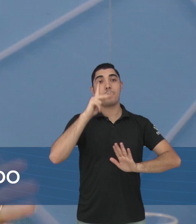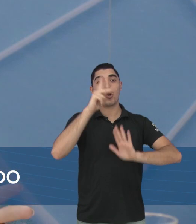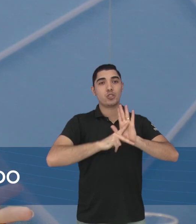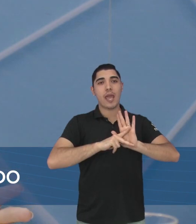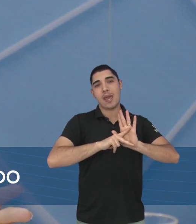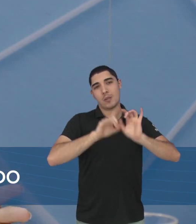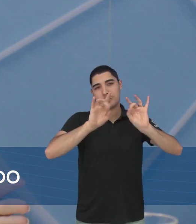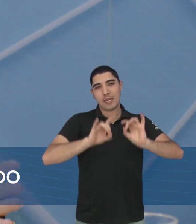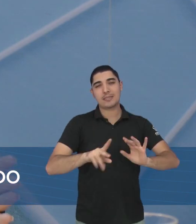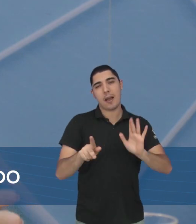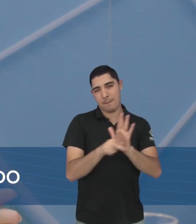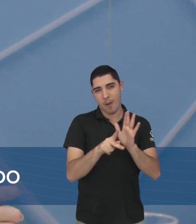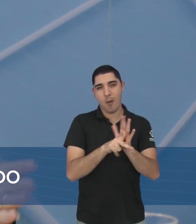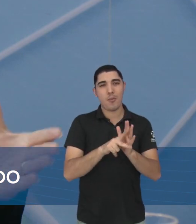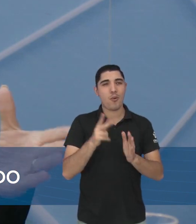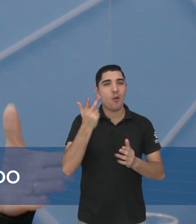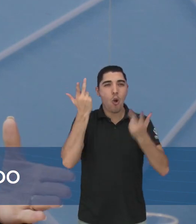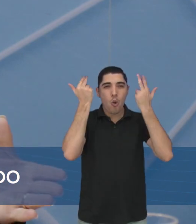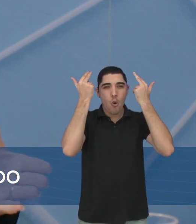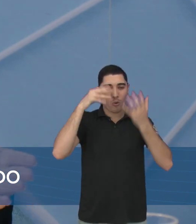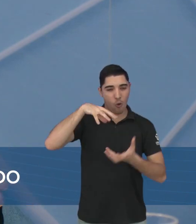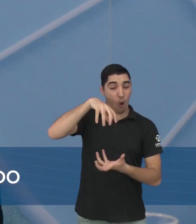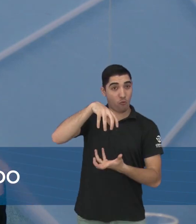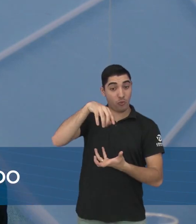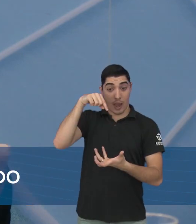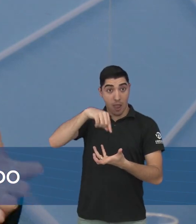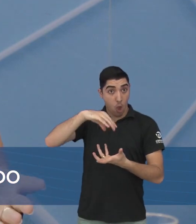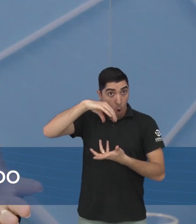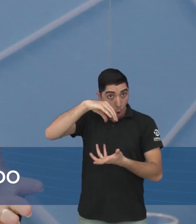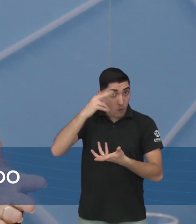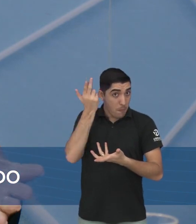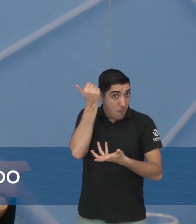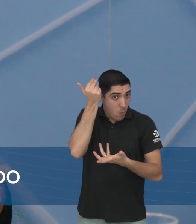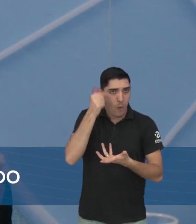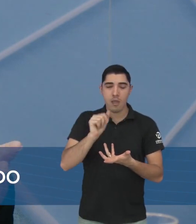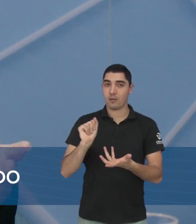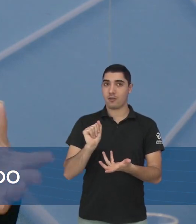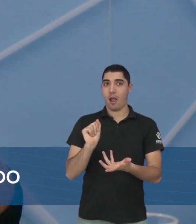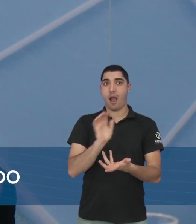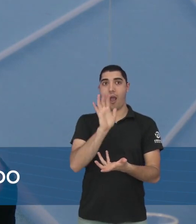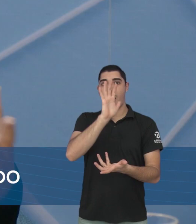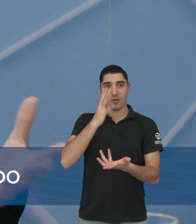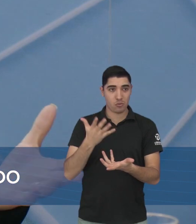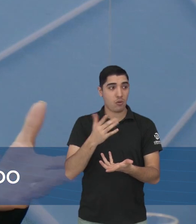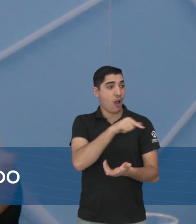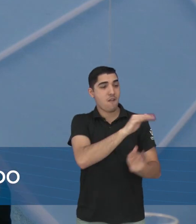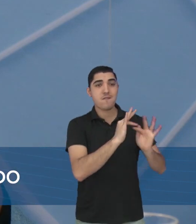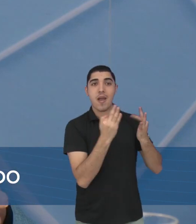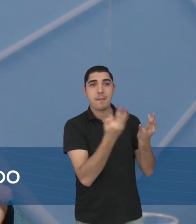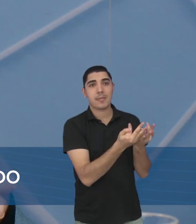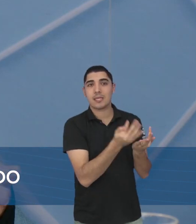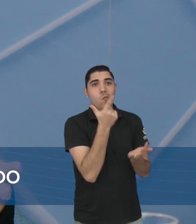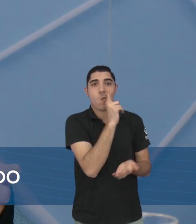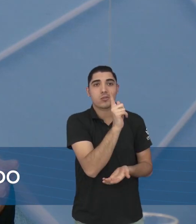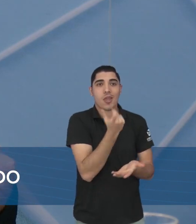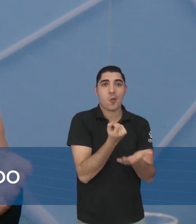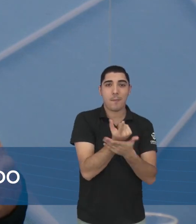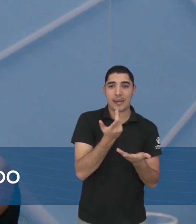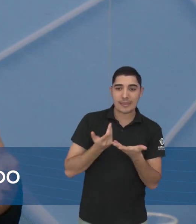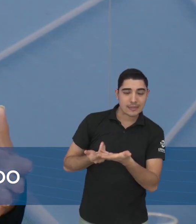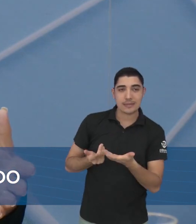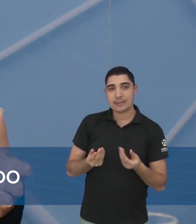da Páscoa. E o ovo de Páscoa é muito caro, né? É muito distante, muitas vezes, da realidade,